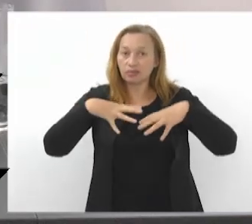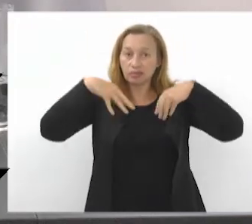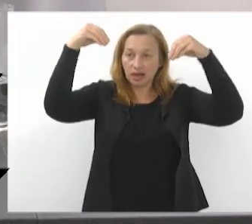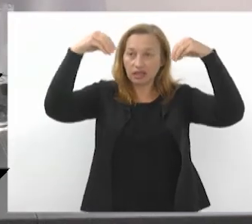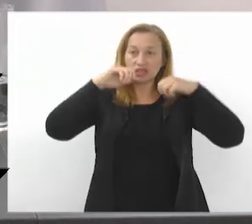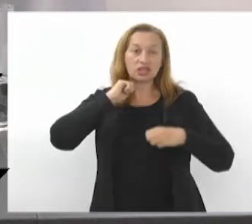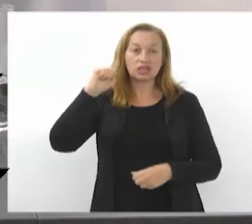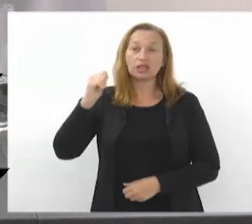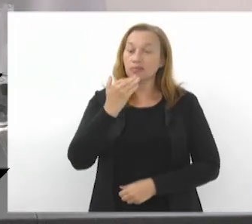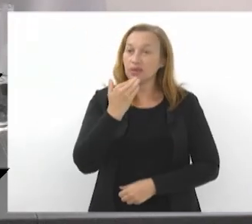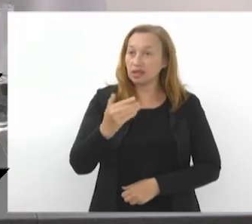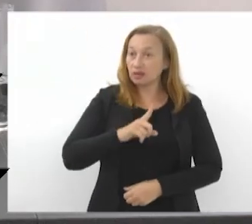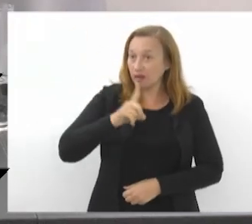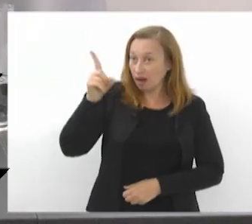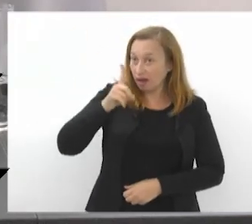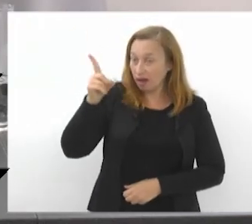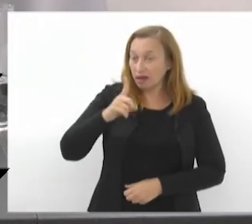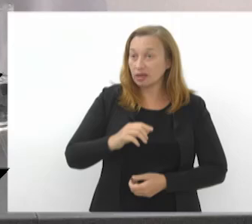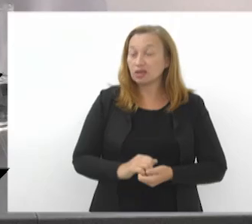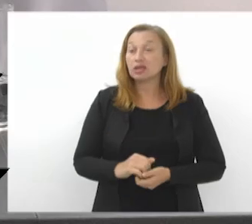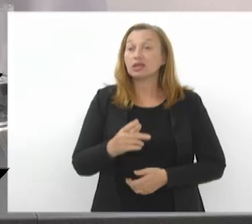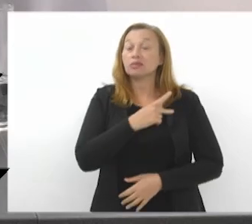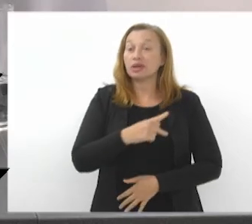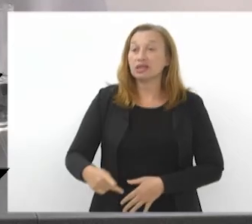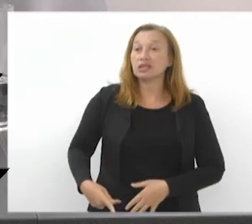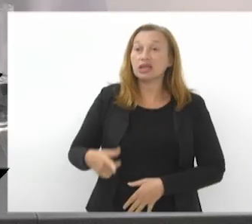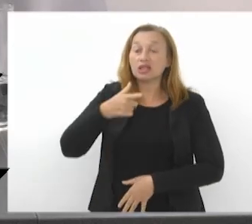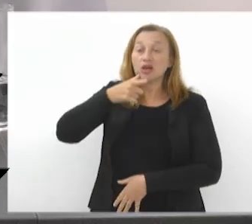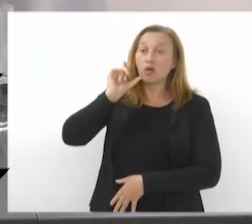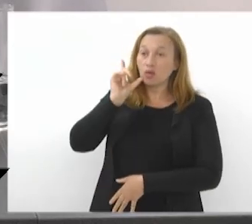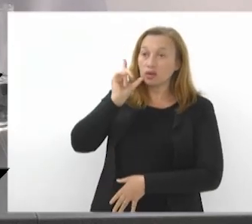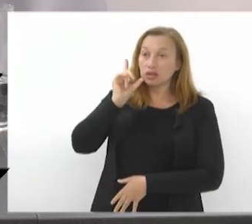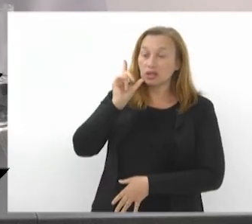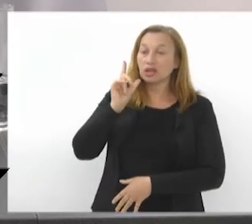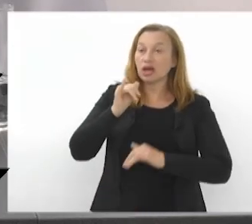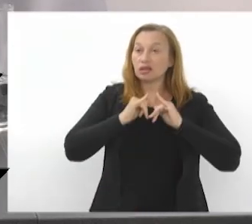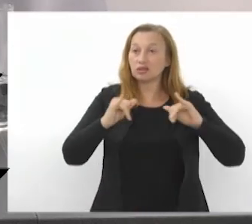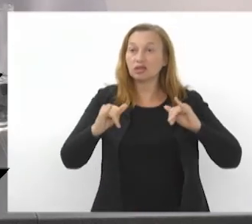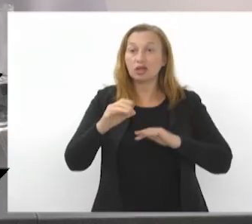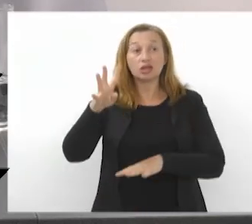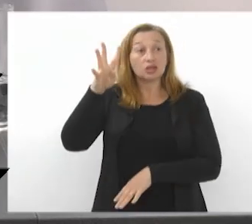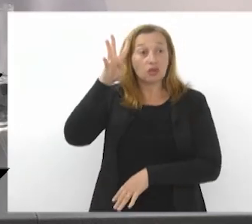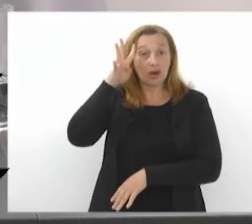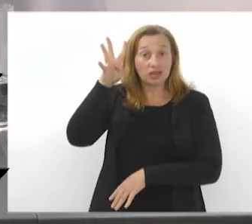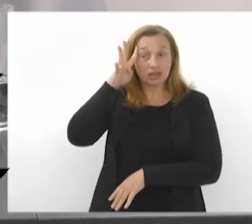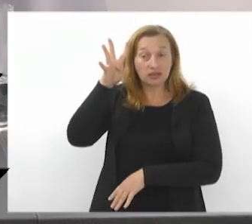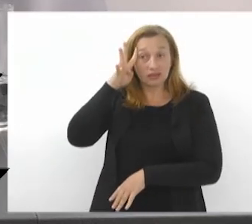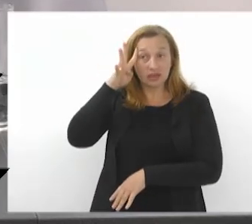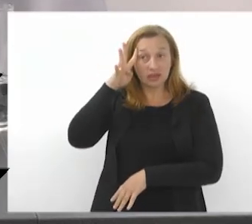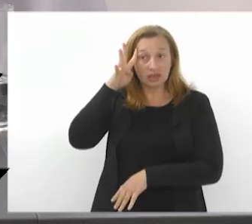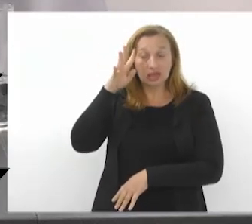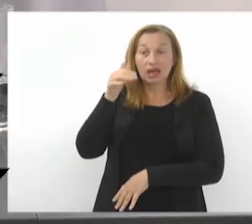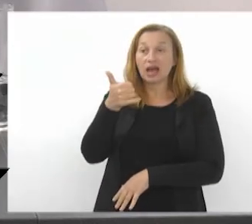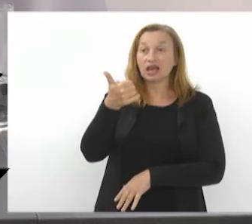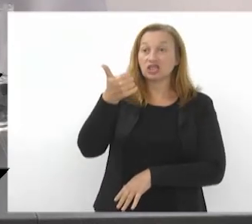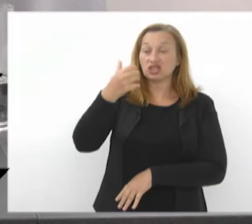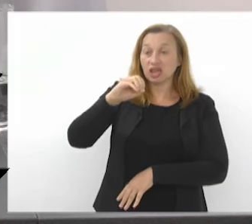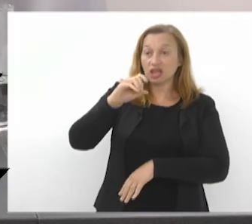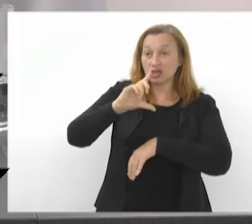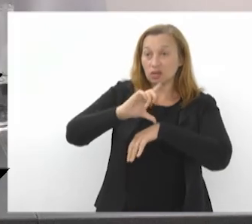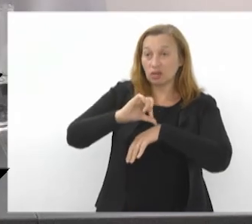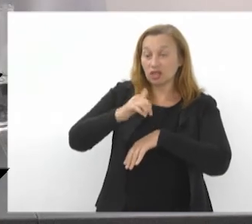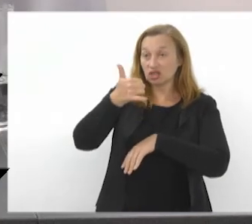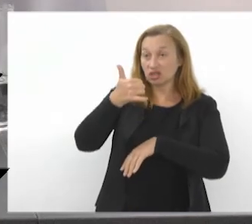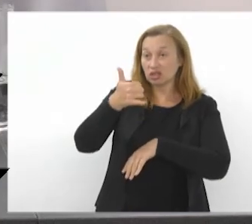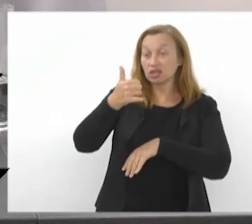Tiradentes. No entanto, ontem o presidente anunciou a antecipação da sessão de quarta-feira para as 10 horas da manhã, horário